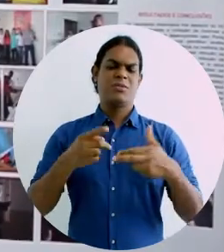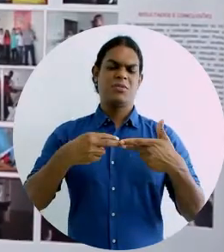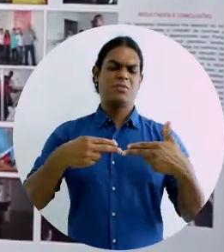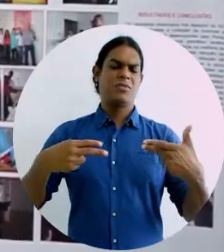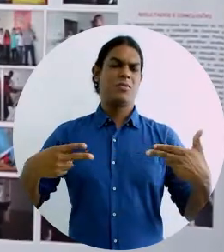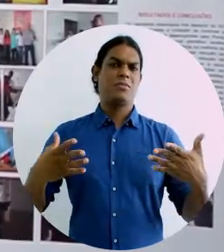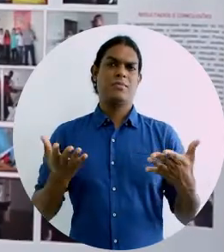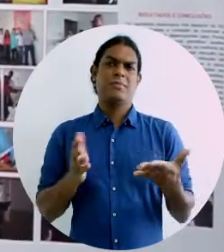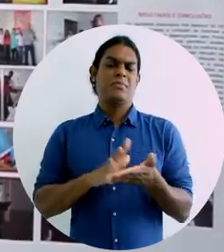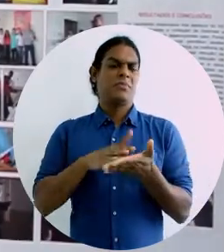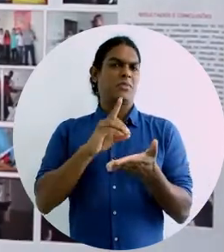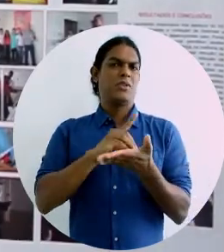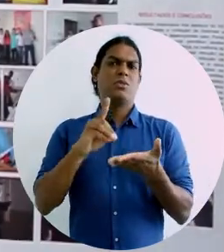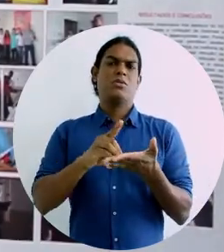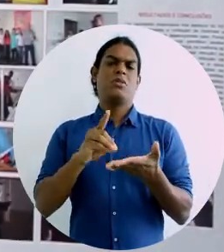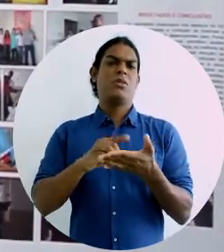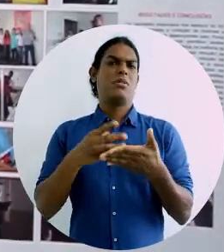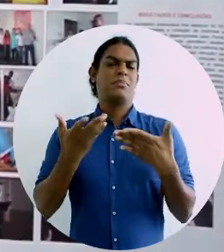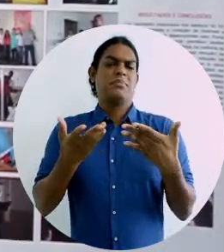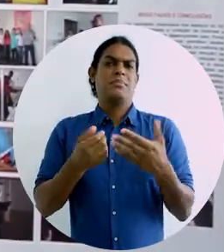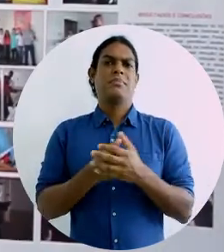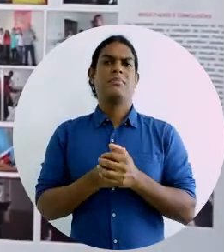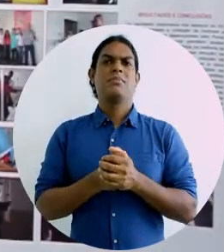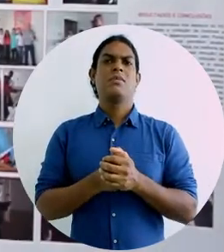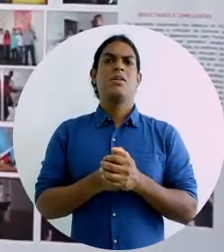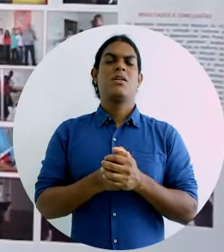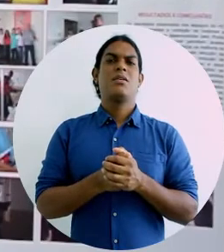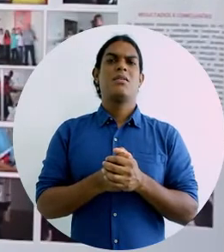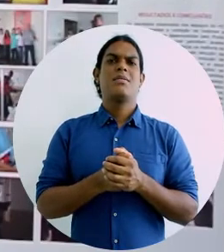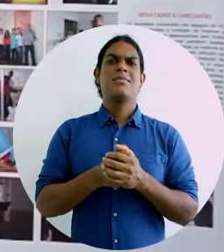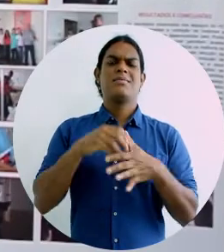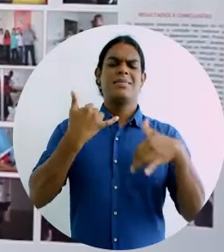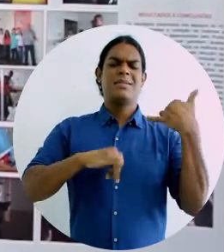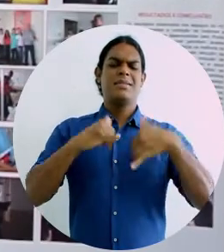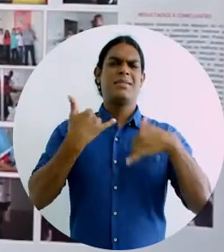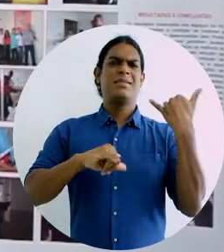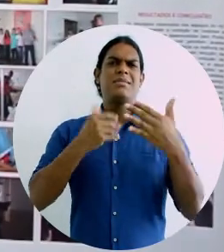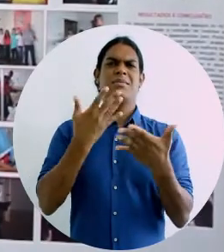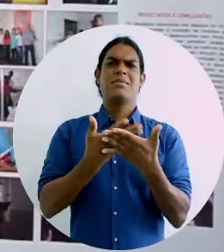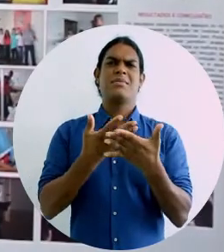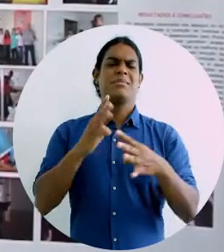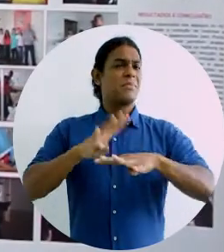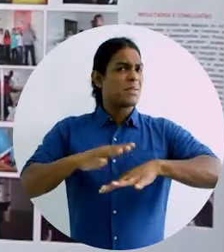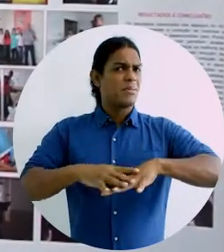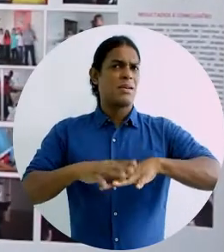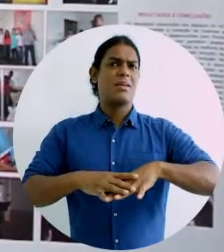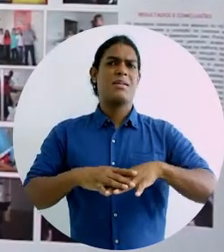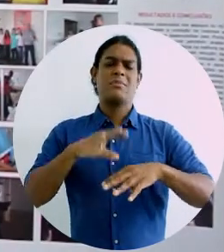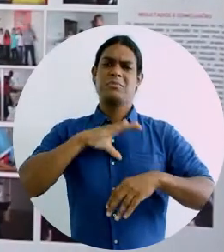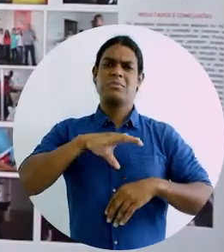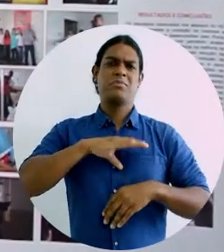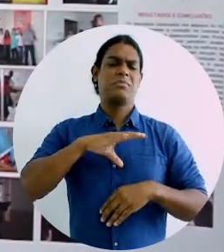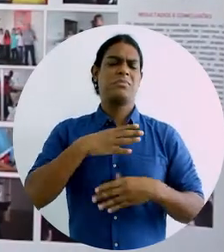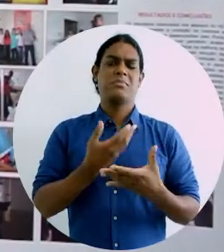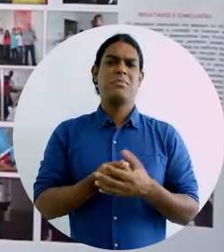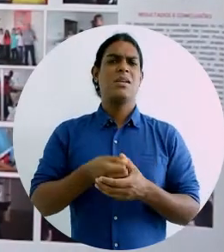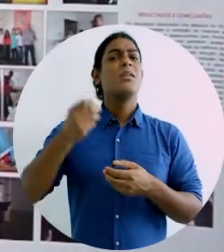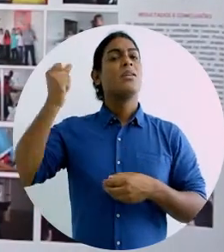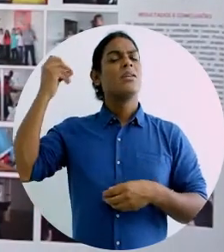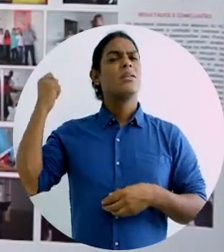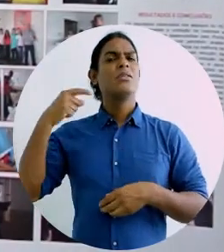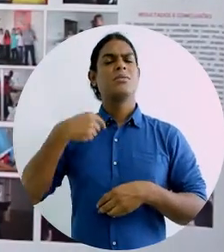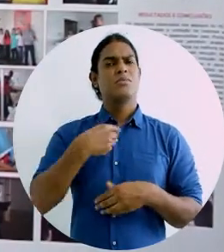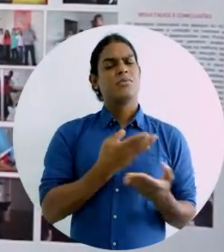dicionários. E esses livros chegaram, e na época eu fui convidado para participar do